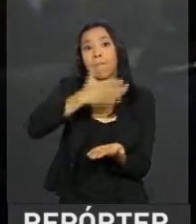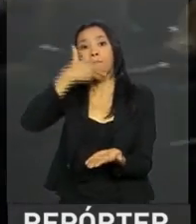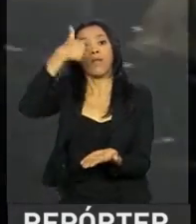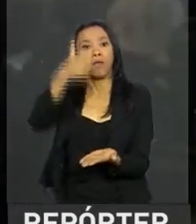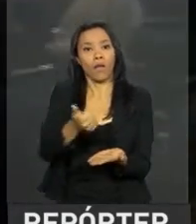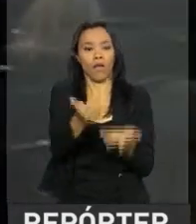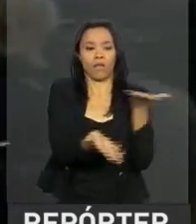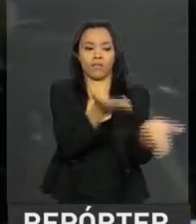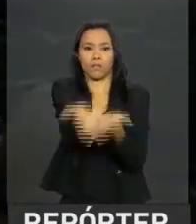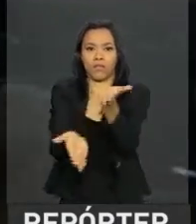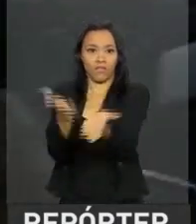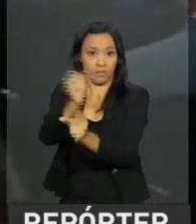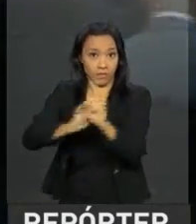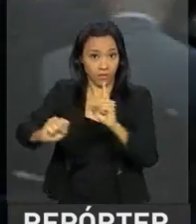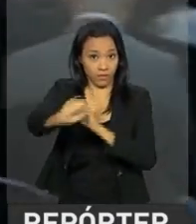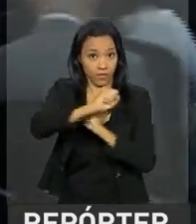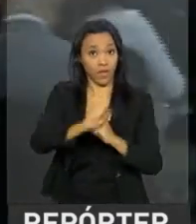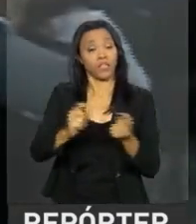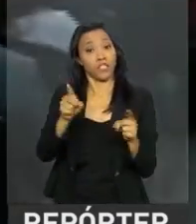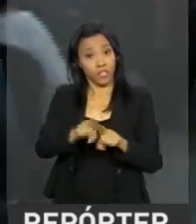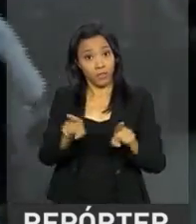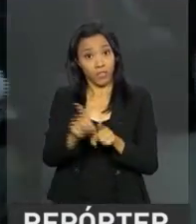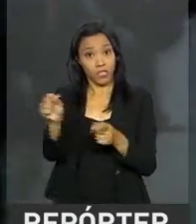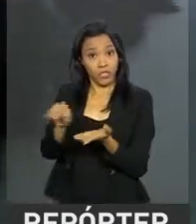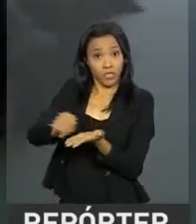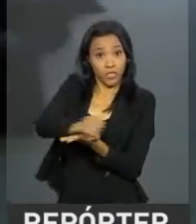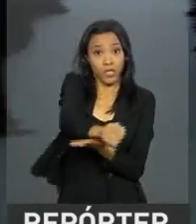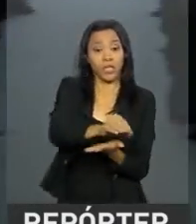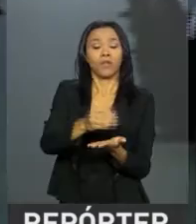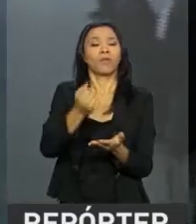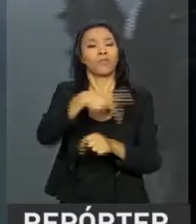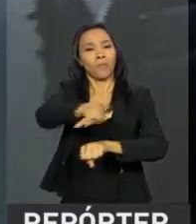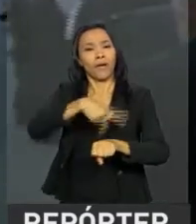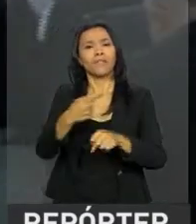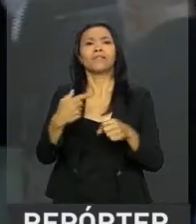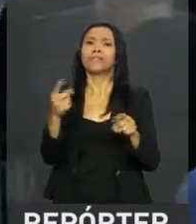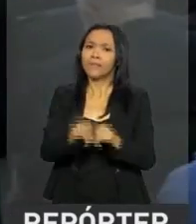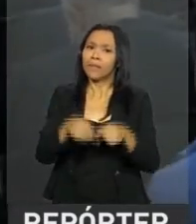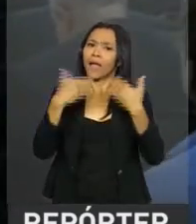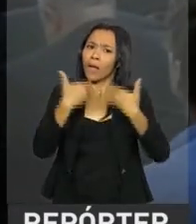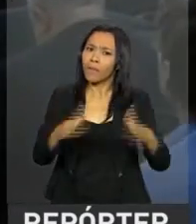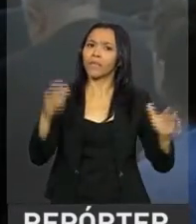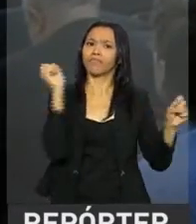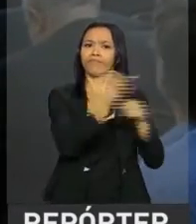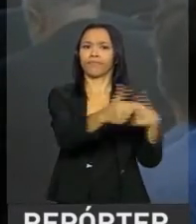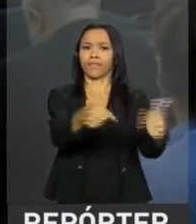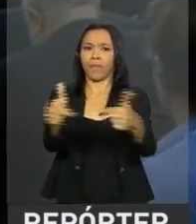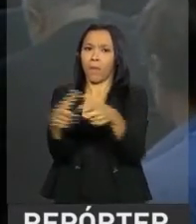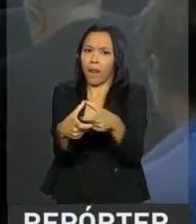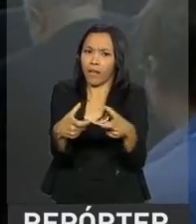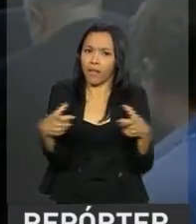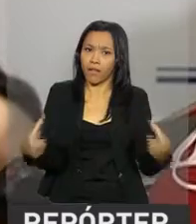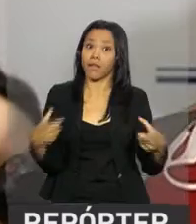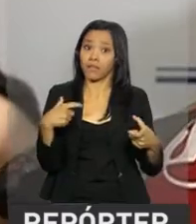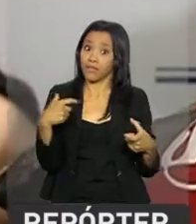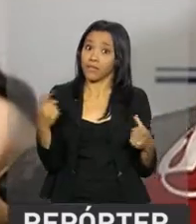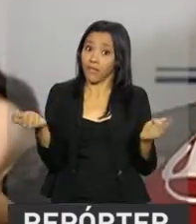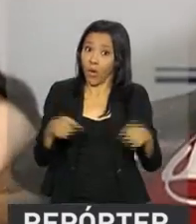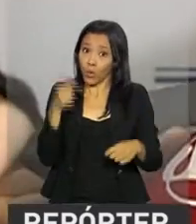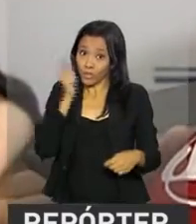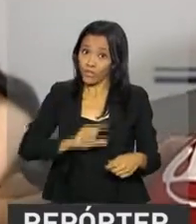trazer mais recursos para o país e impulsionar a geração de emprego. O governo aponta que a confiança está aumentando.